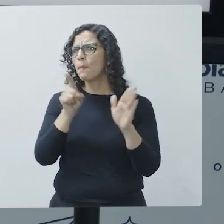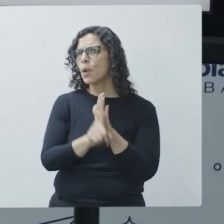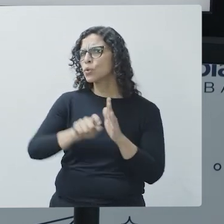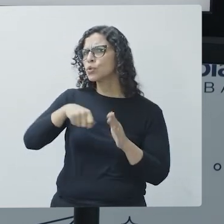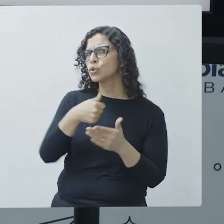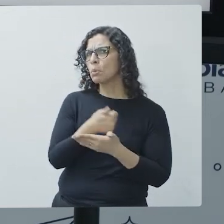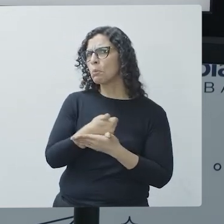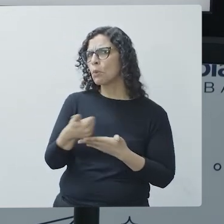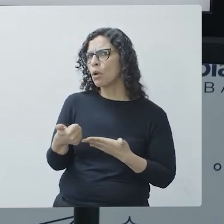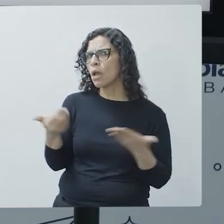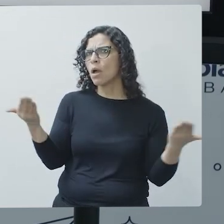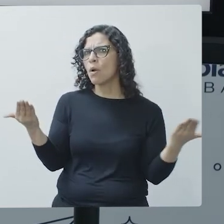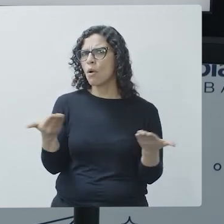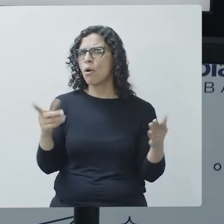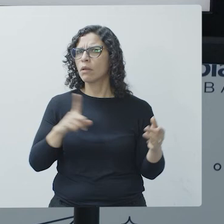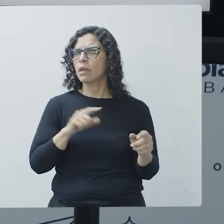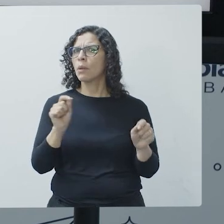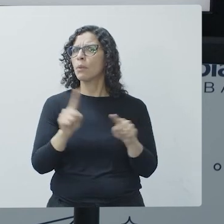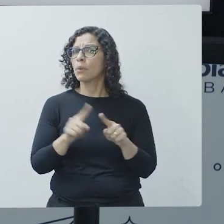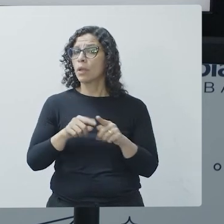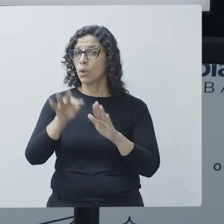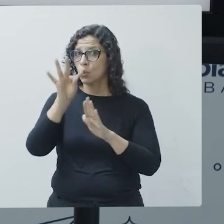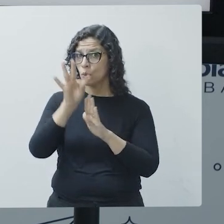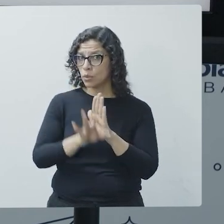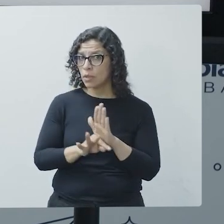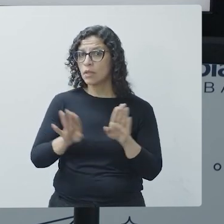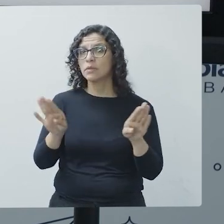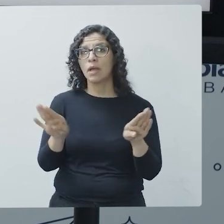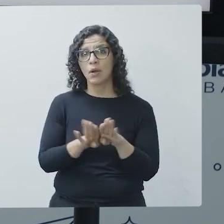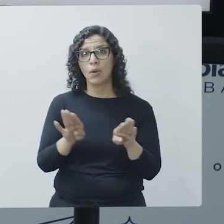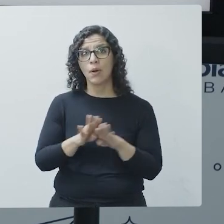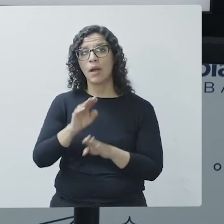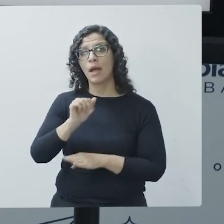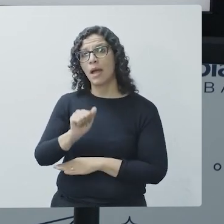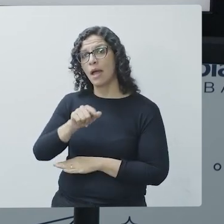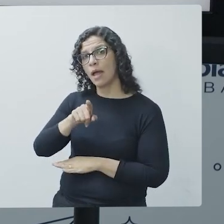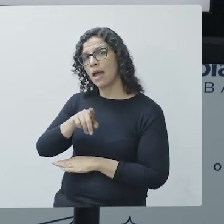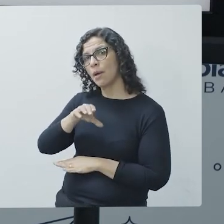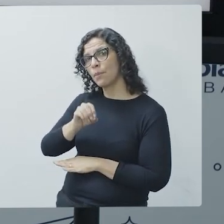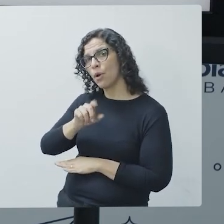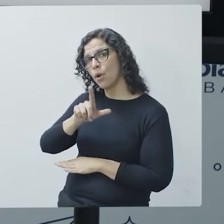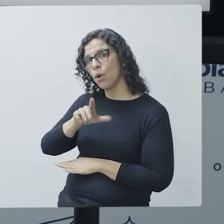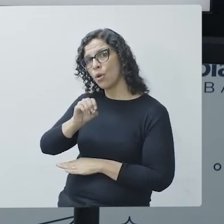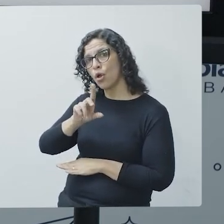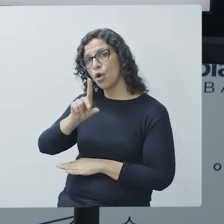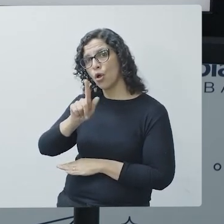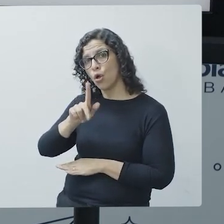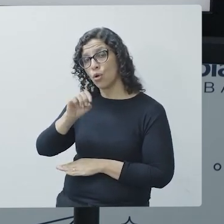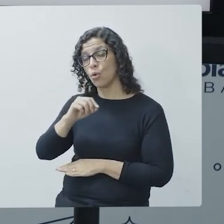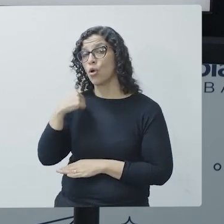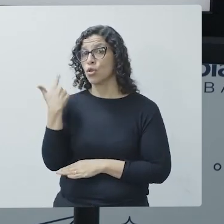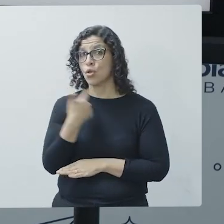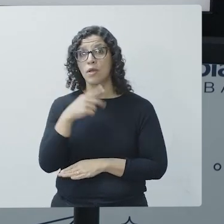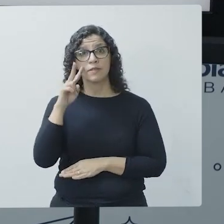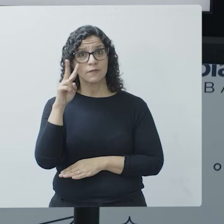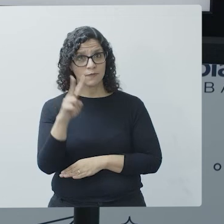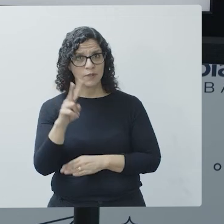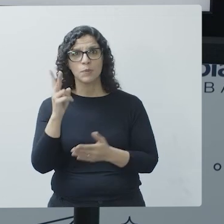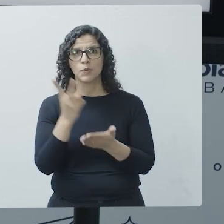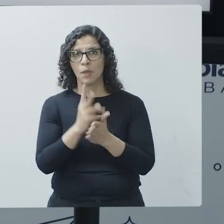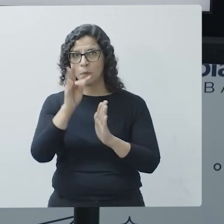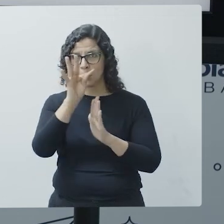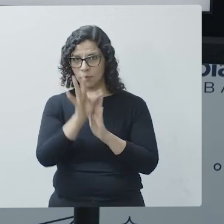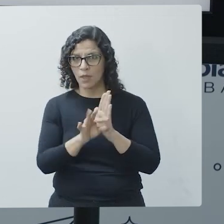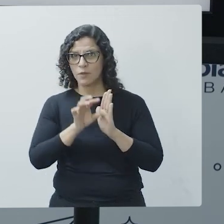moral? Justamente porque o nosso texto chama-se um apólogo. E nós vimos que o apólogo traz o